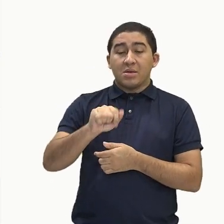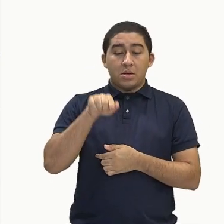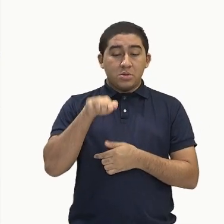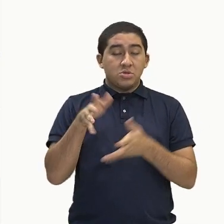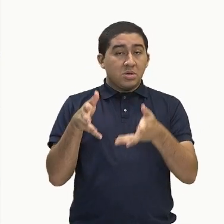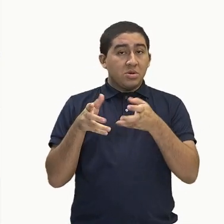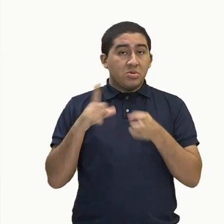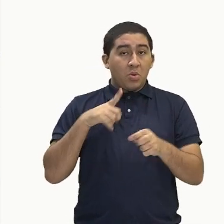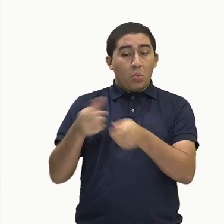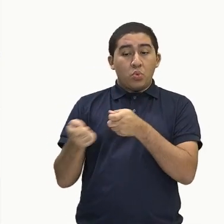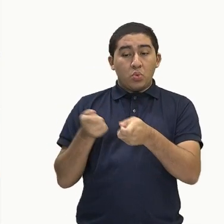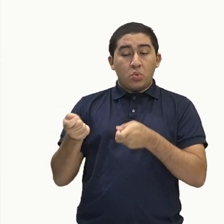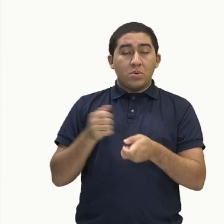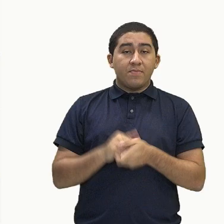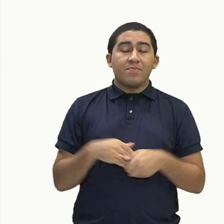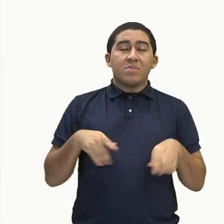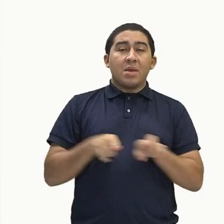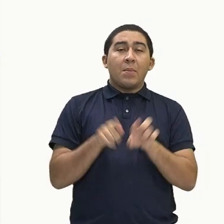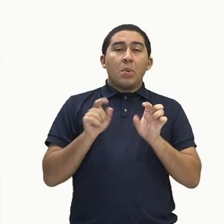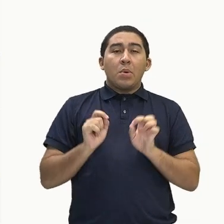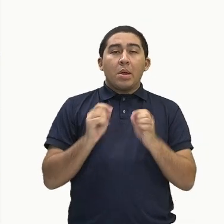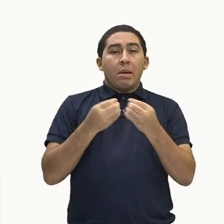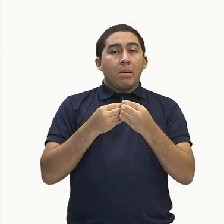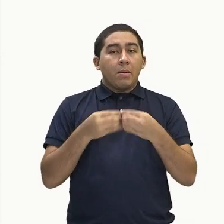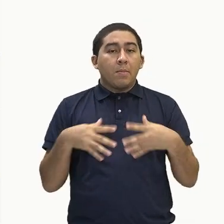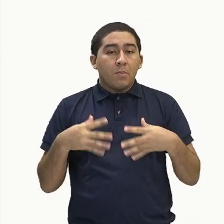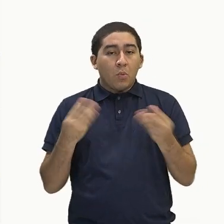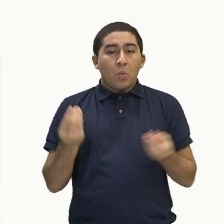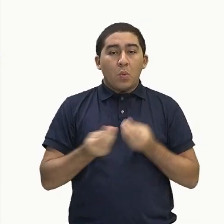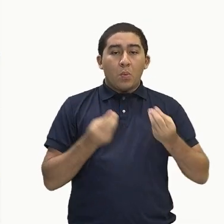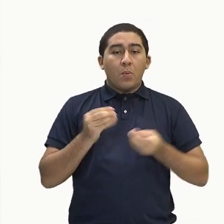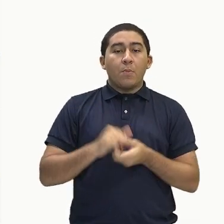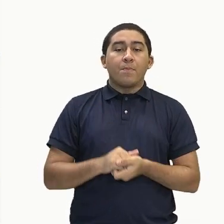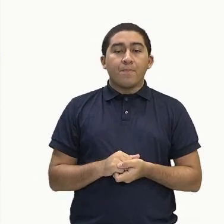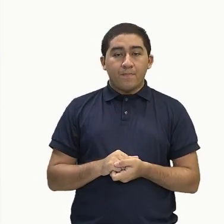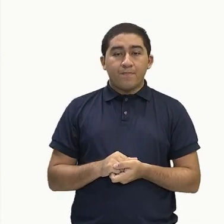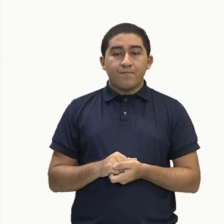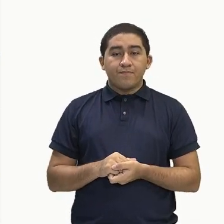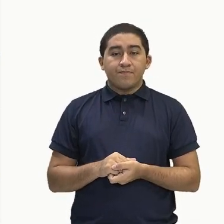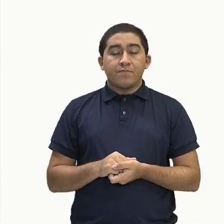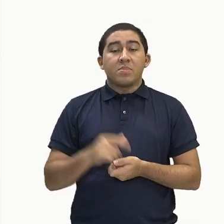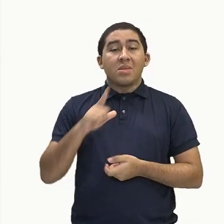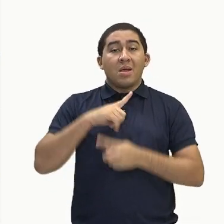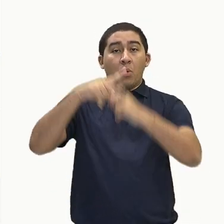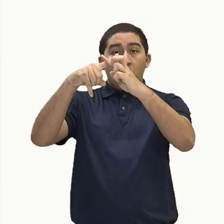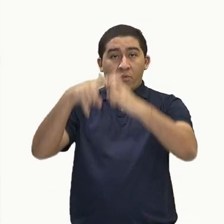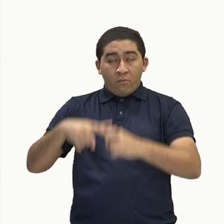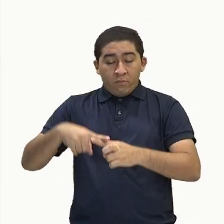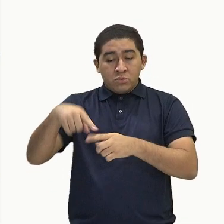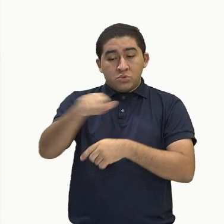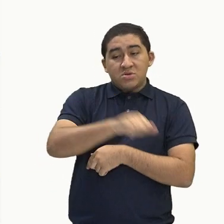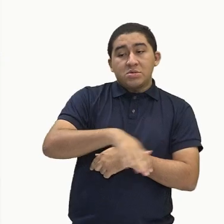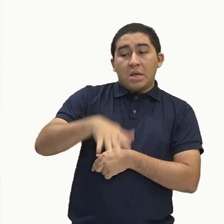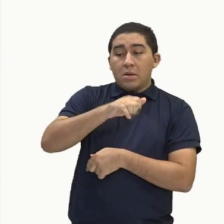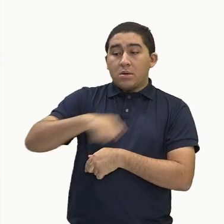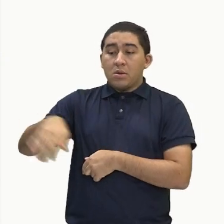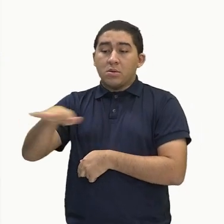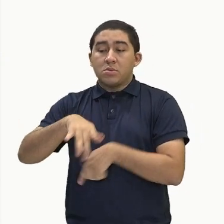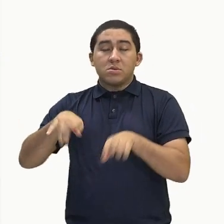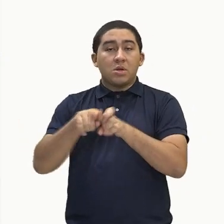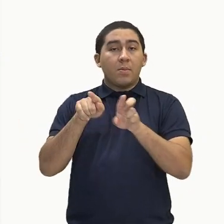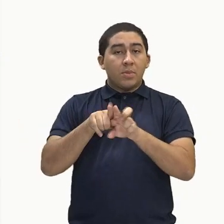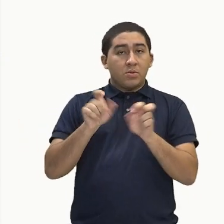E qual vai ser o legado do Contestado? Reflexo dos conflitos de terra e também a